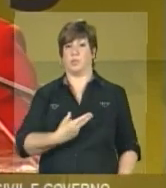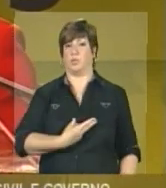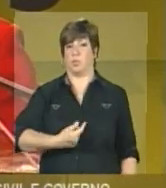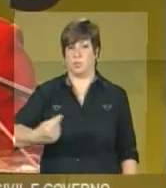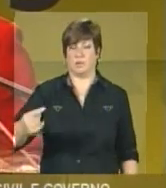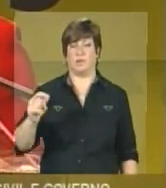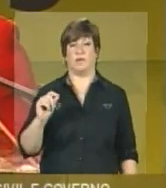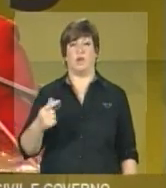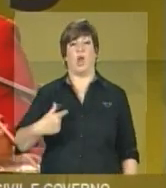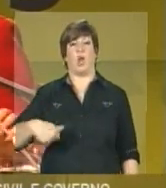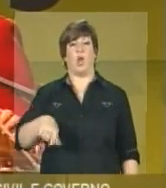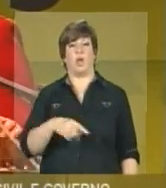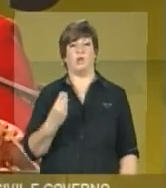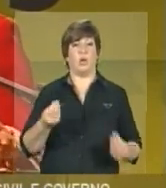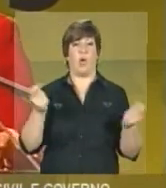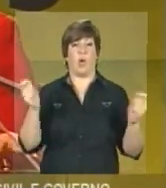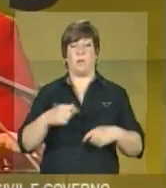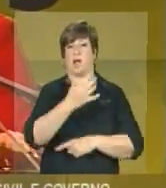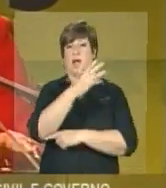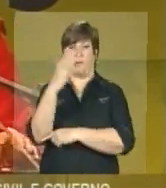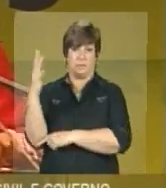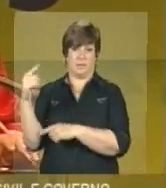nossos recursos ambientais.